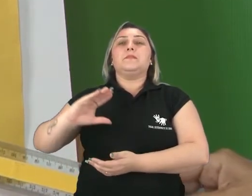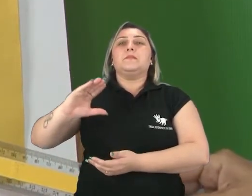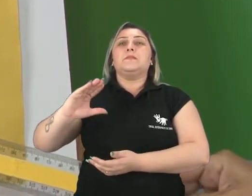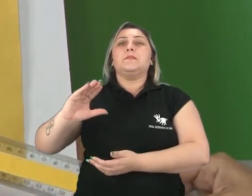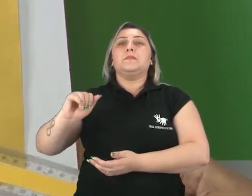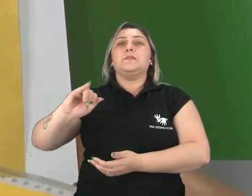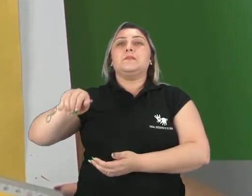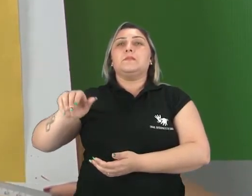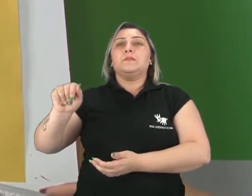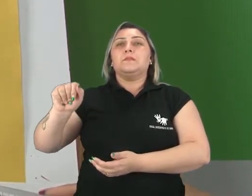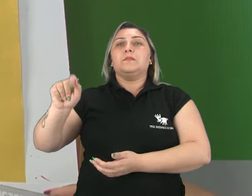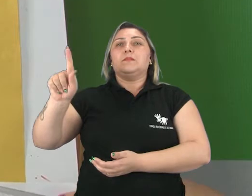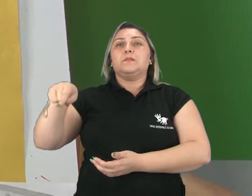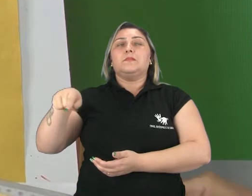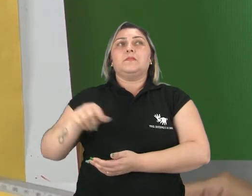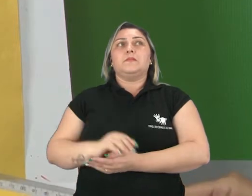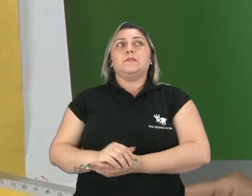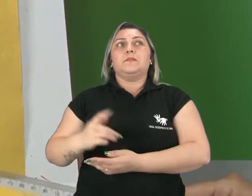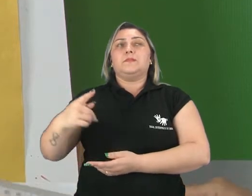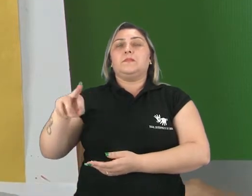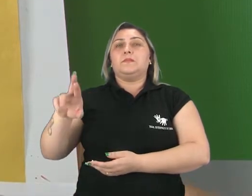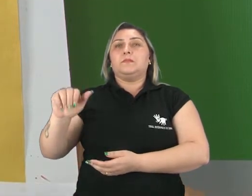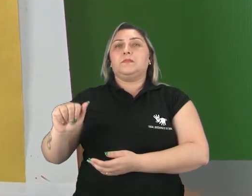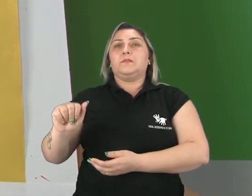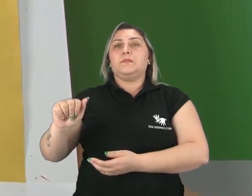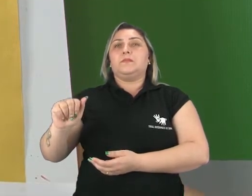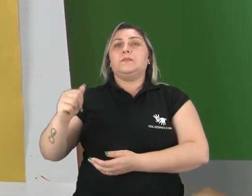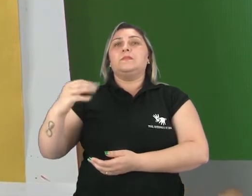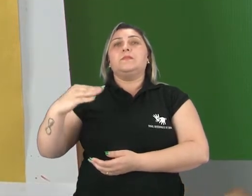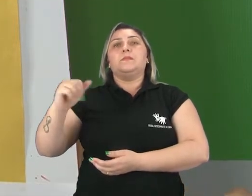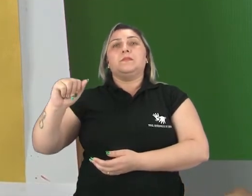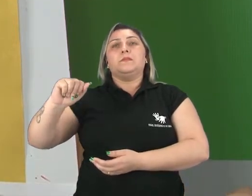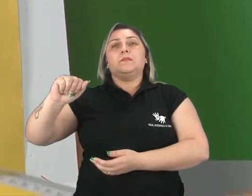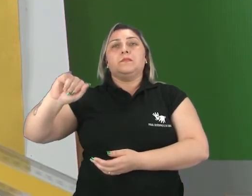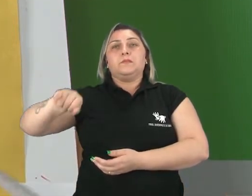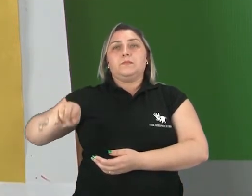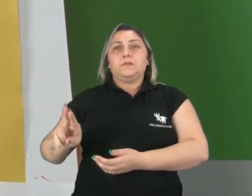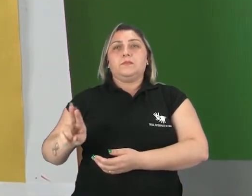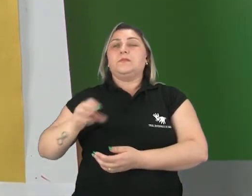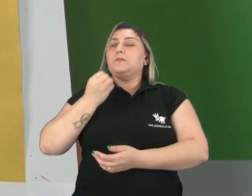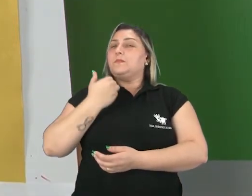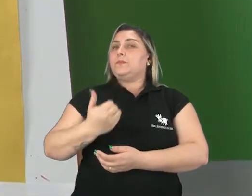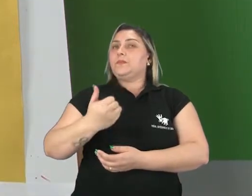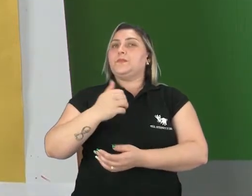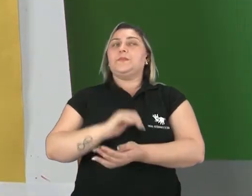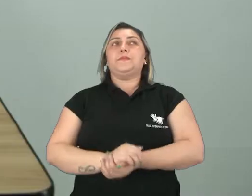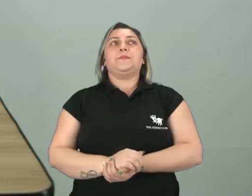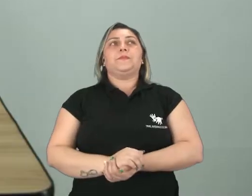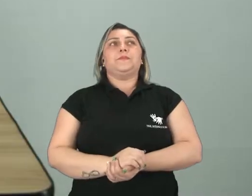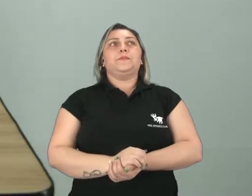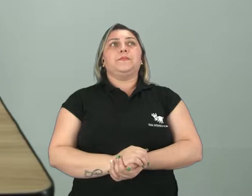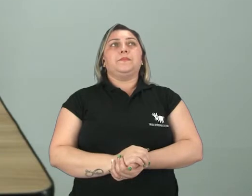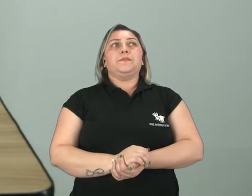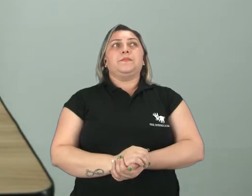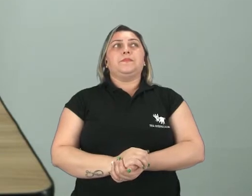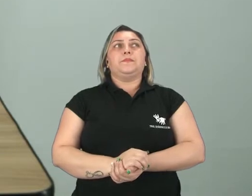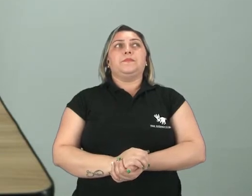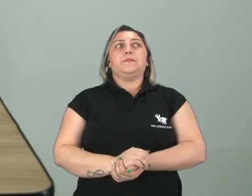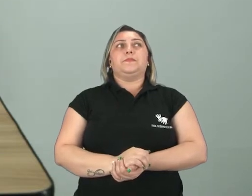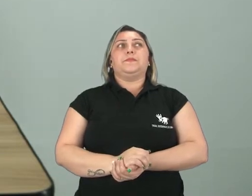cá já Pera Caju muito bem